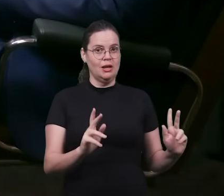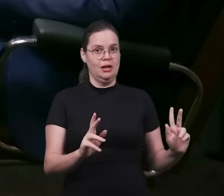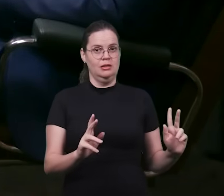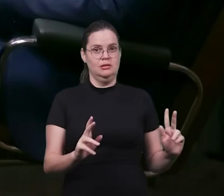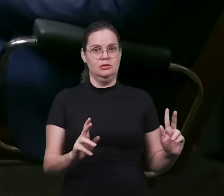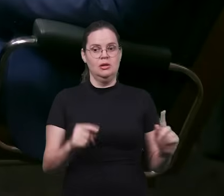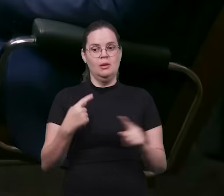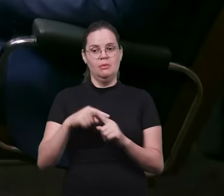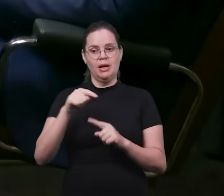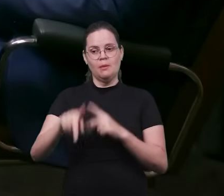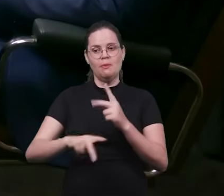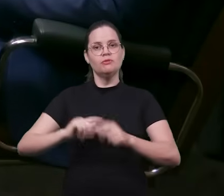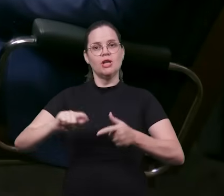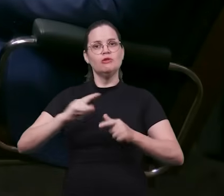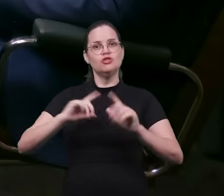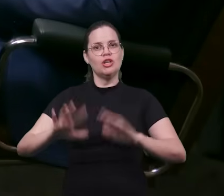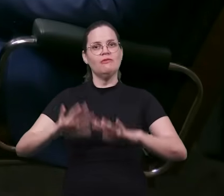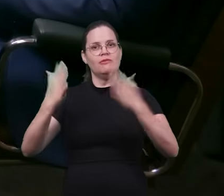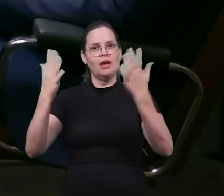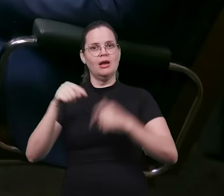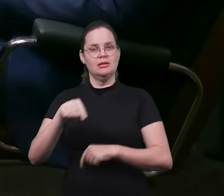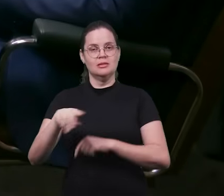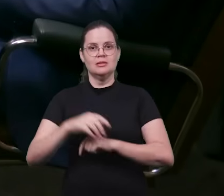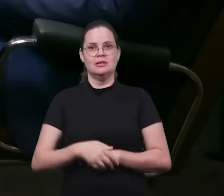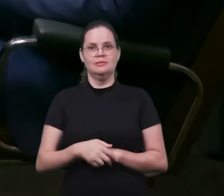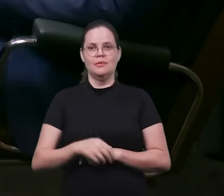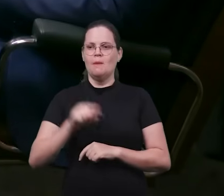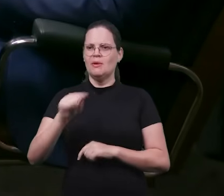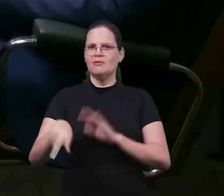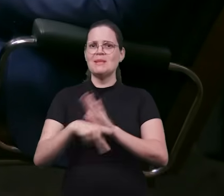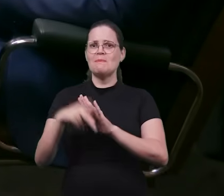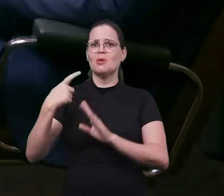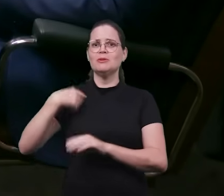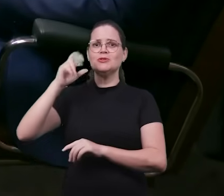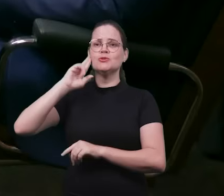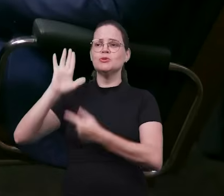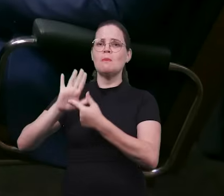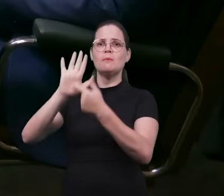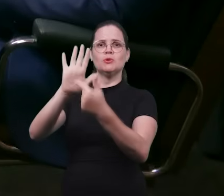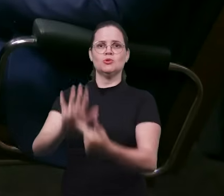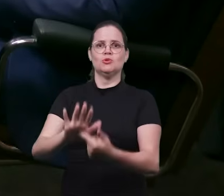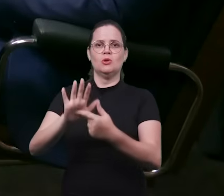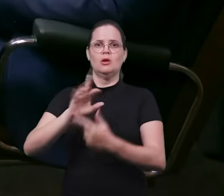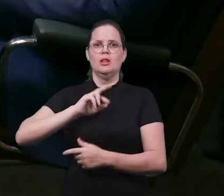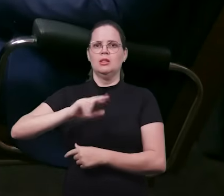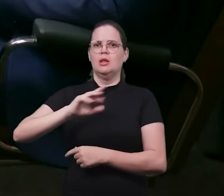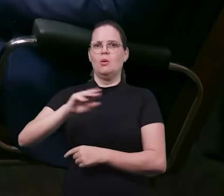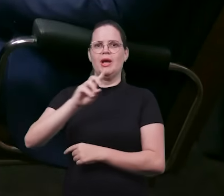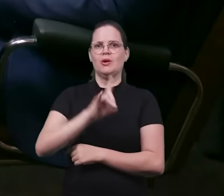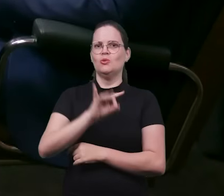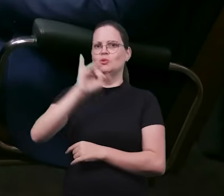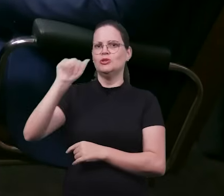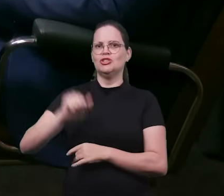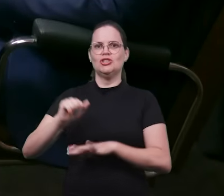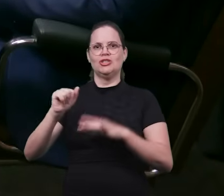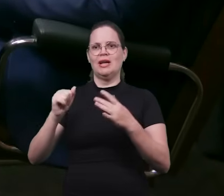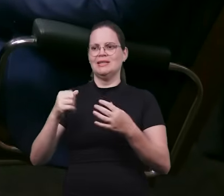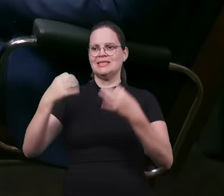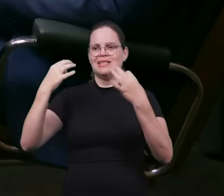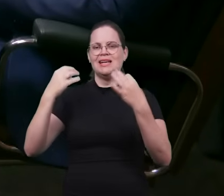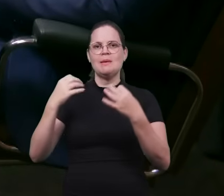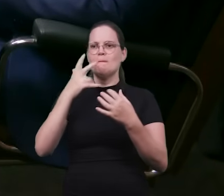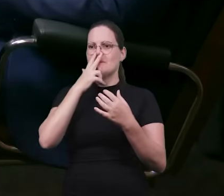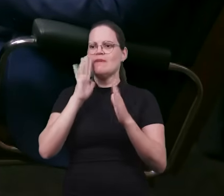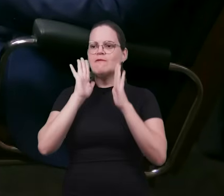festa em festa. E assim é a igreja, assim é o servo de Deus, que ele não tem uma data específica para ter as suas festividades, porque servir